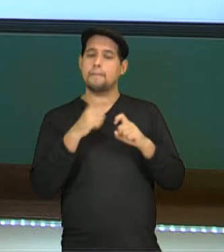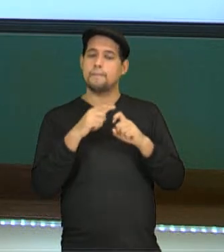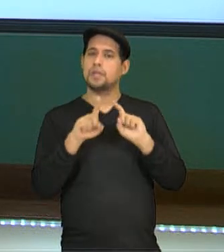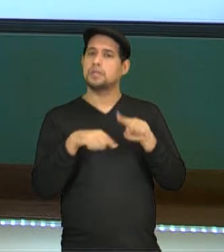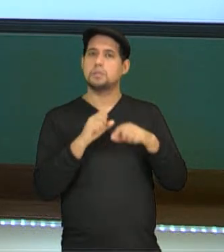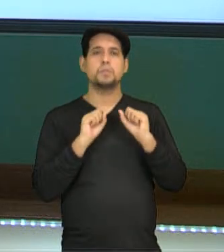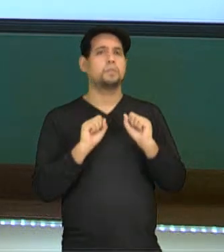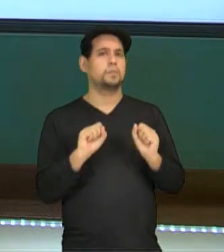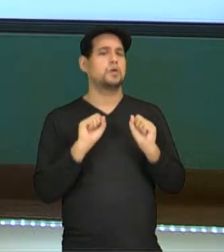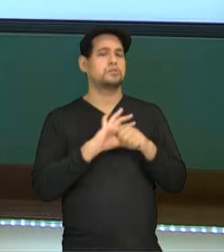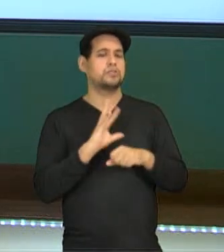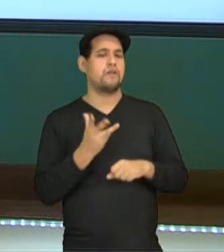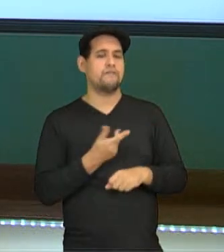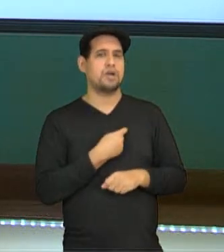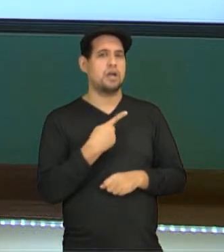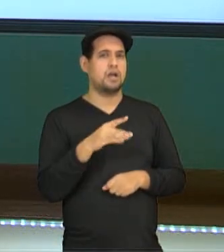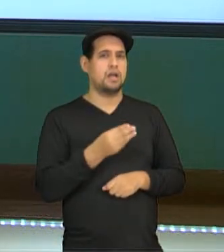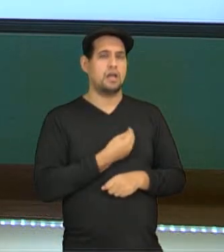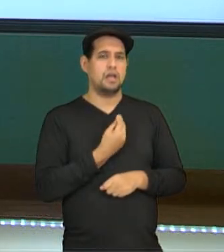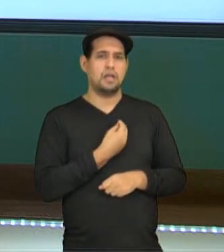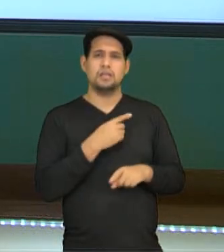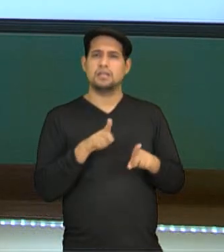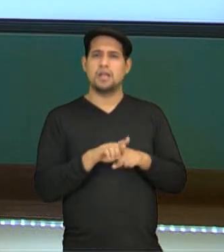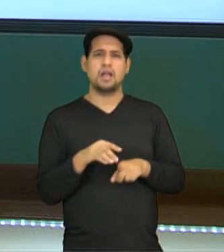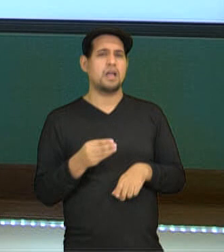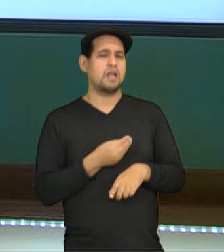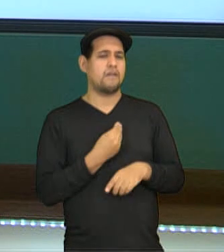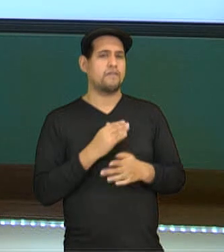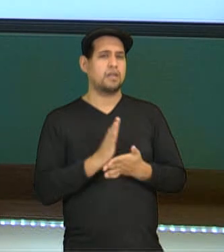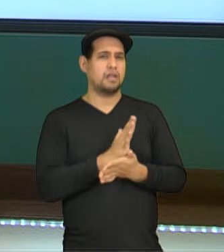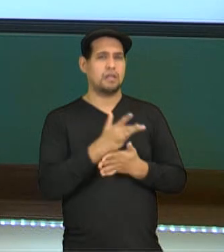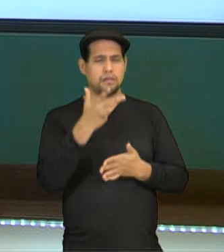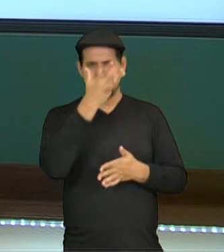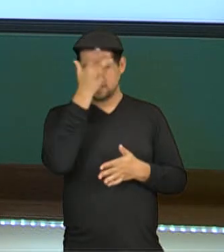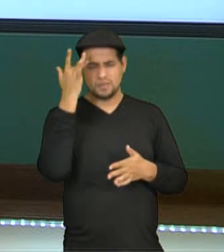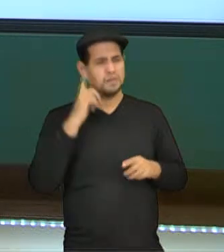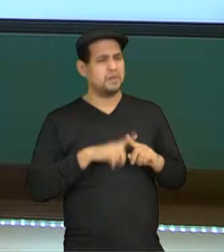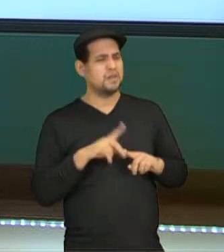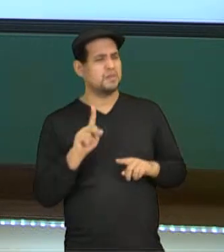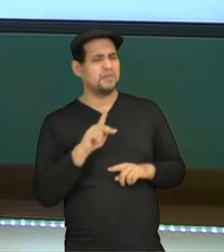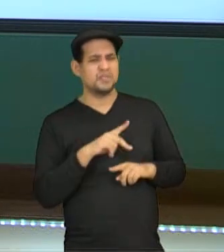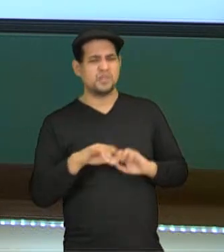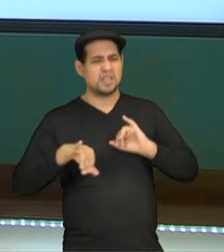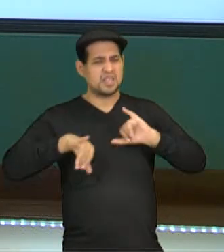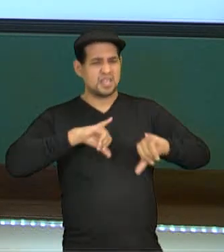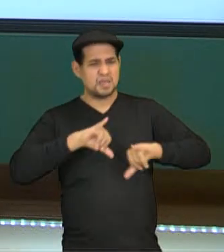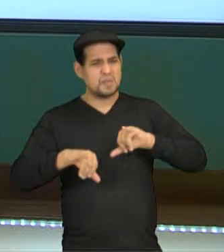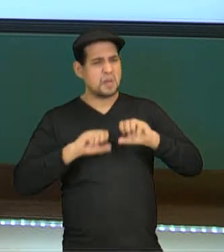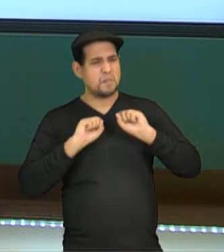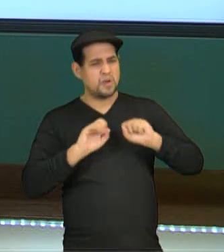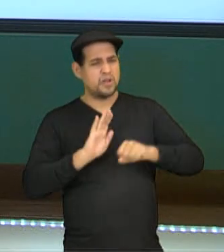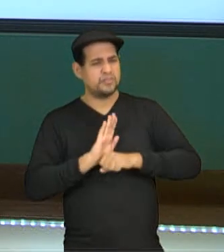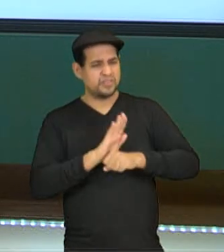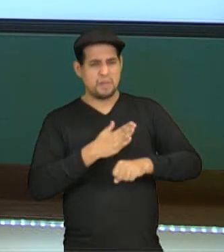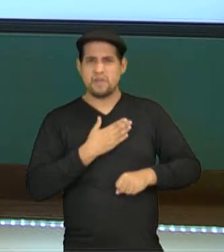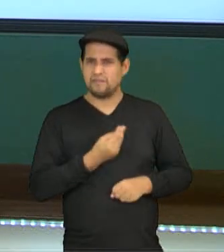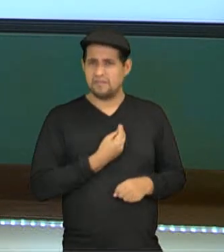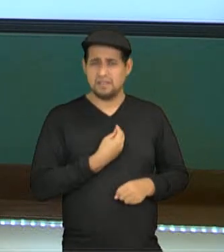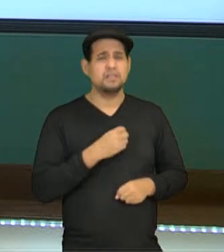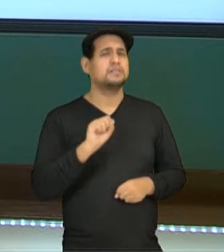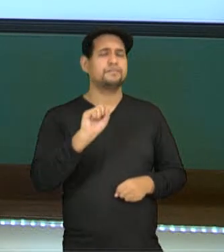você poderá estar salvando a sua vida ou a vida de alguém. Professor, química pode salvar a minha